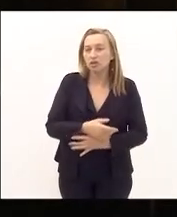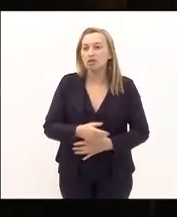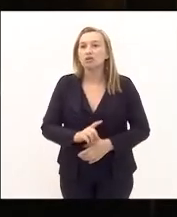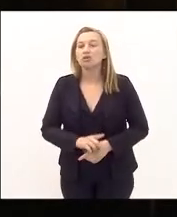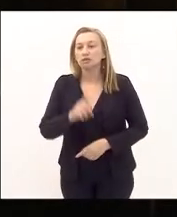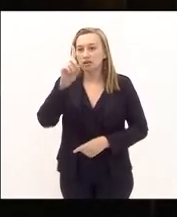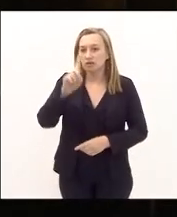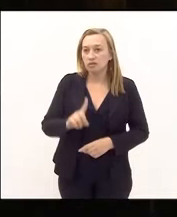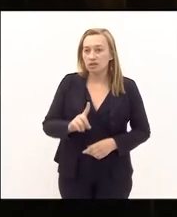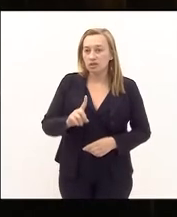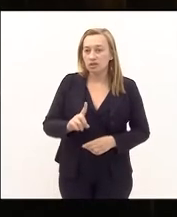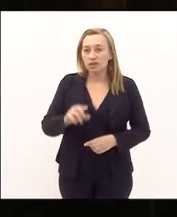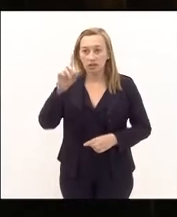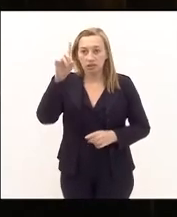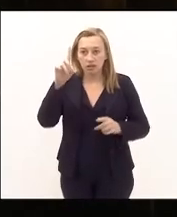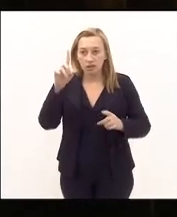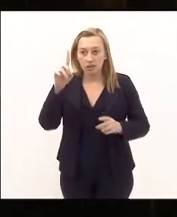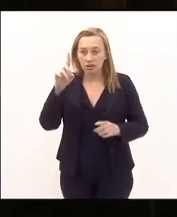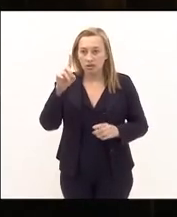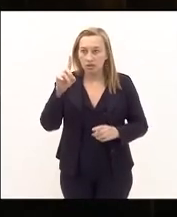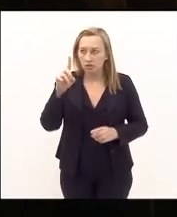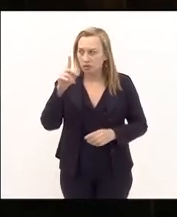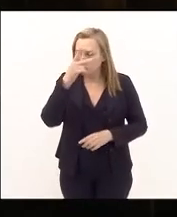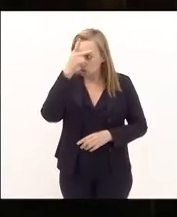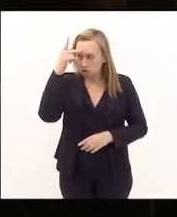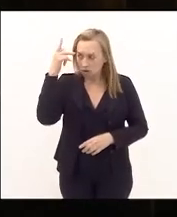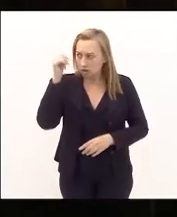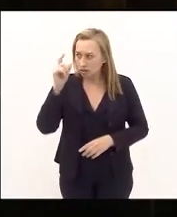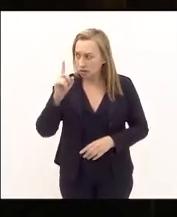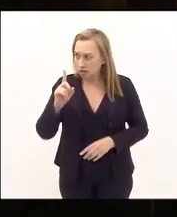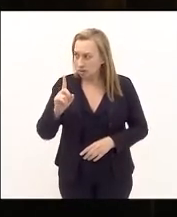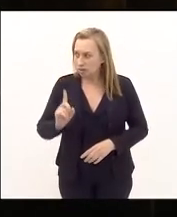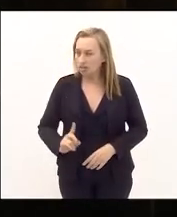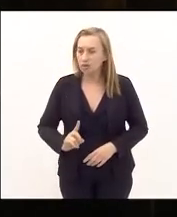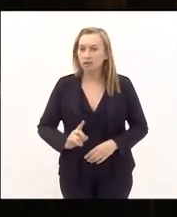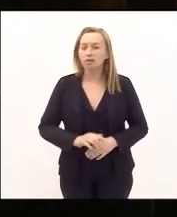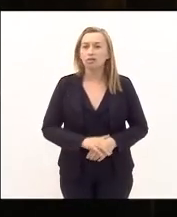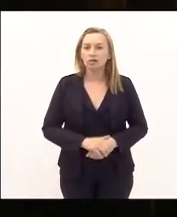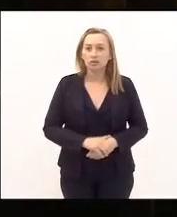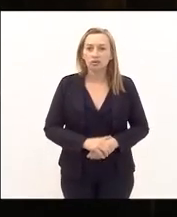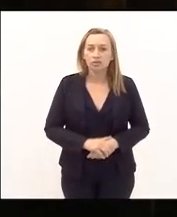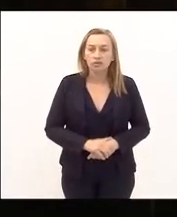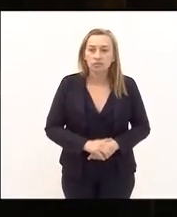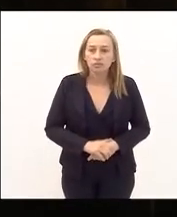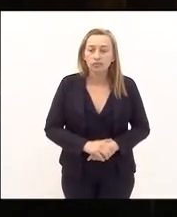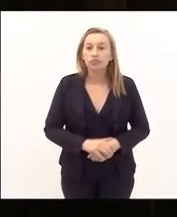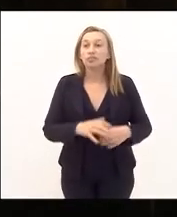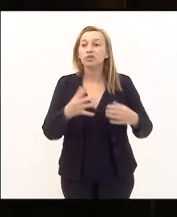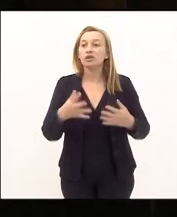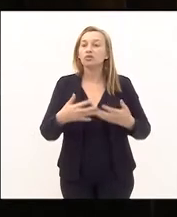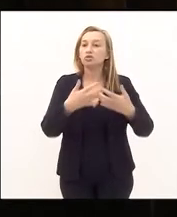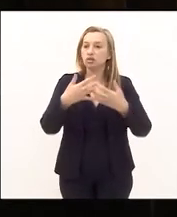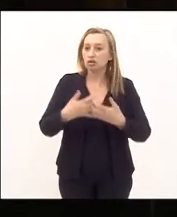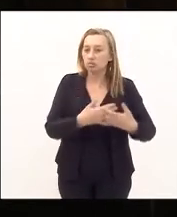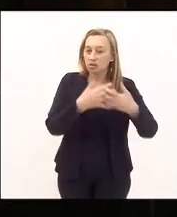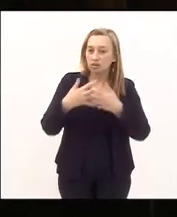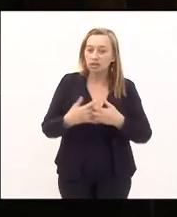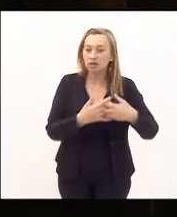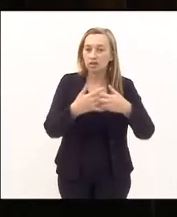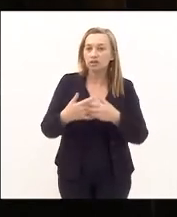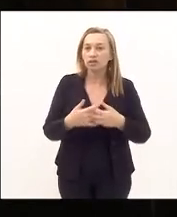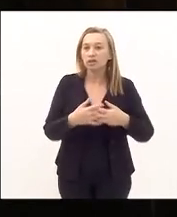deficientes físicos, aos auditivos, que devem ser estendidos aos caminhoneiros,